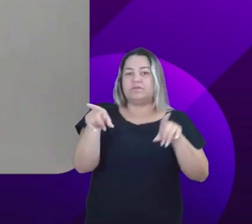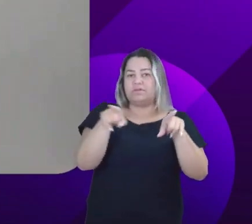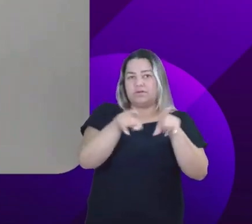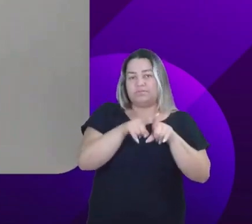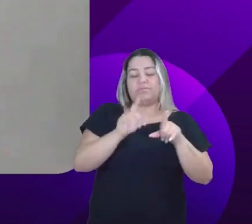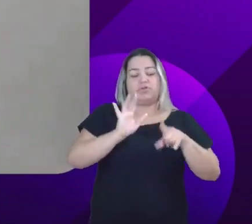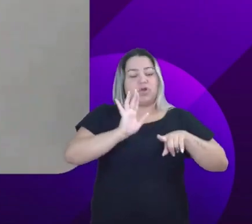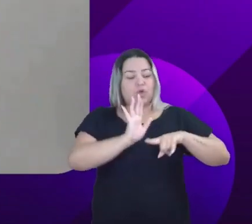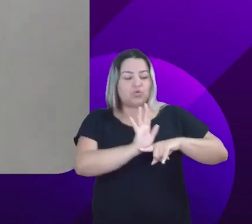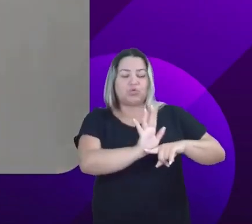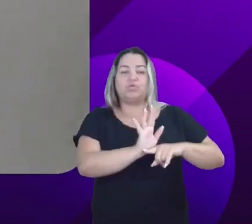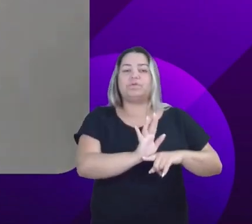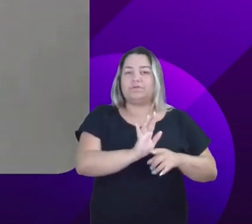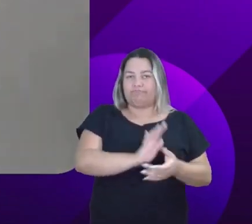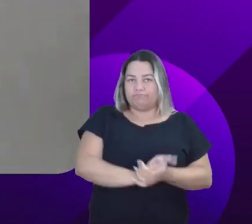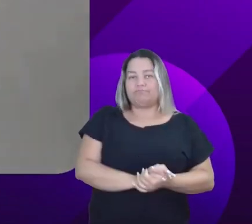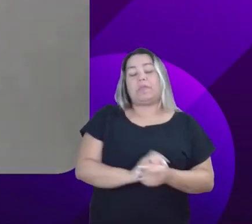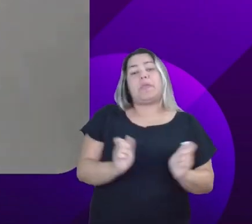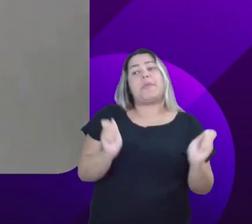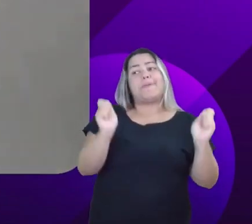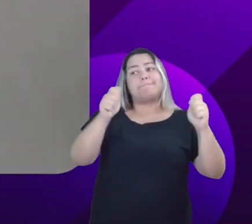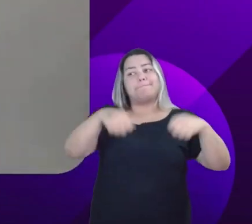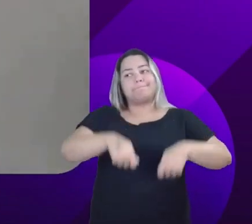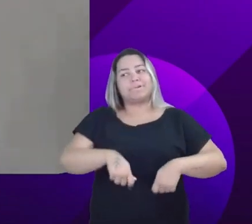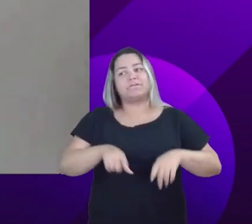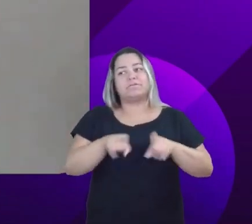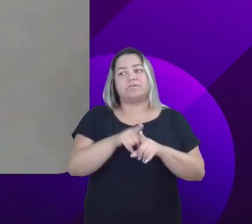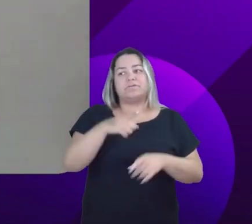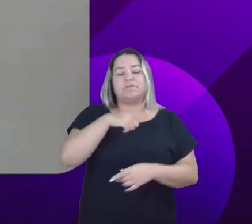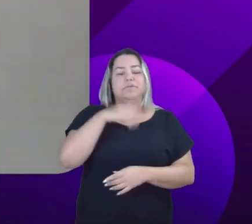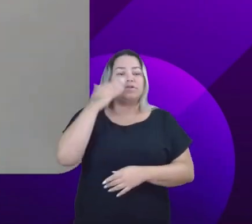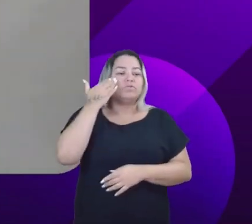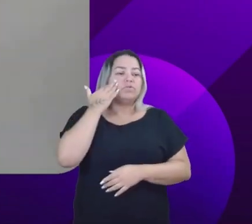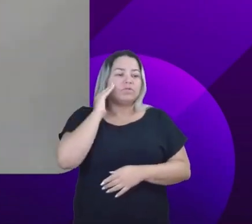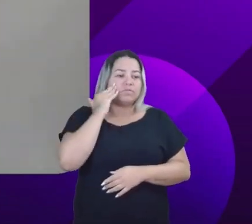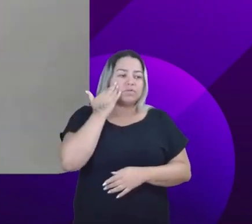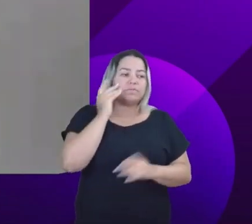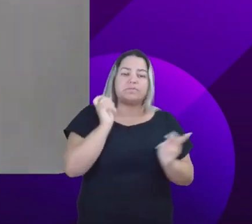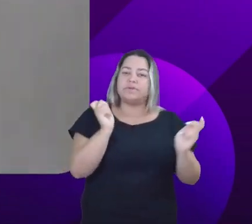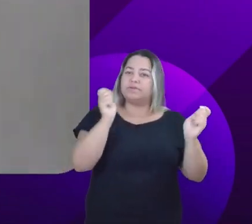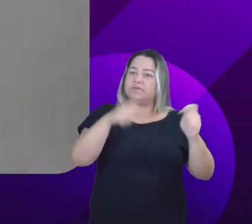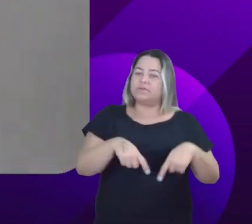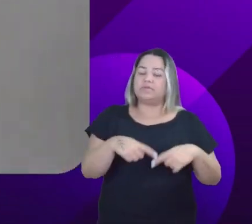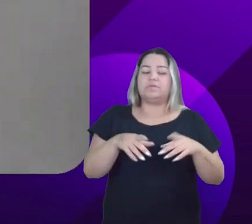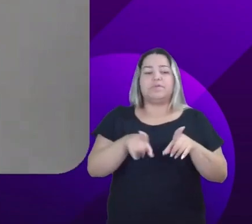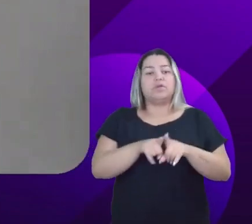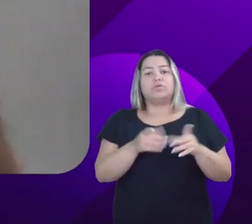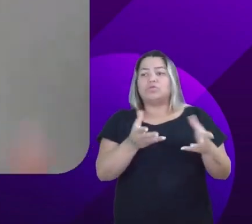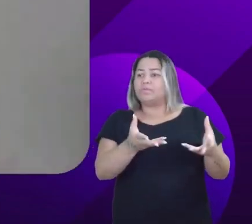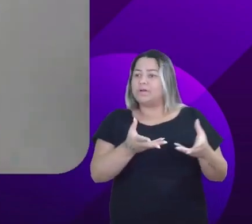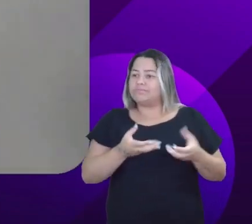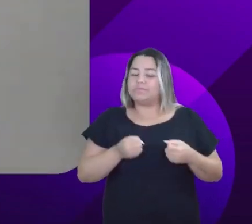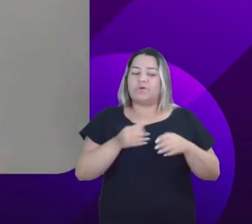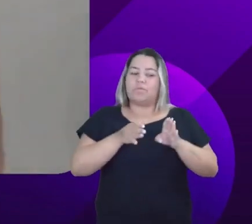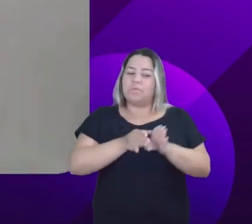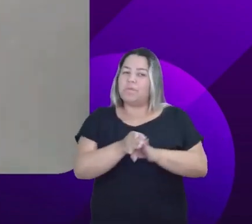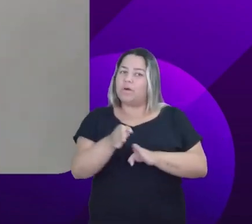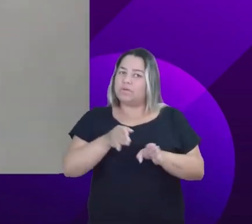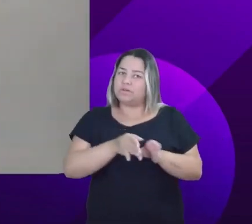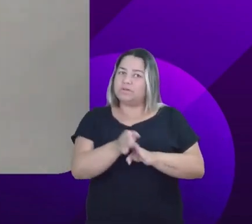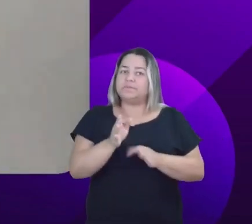de atribuições, enfim, que precisam de um atendimento, que precisam de um acolhimento e de